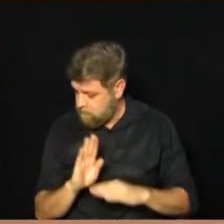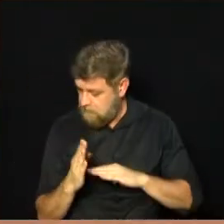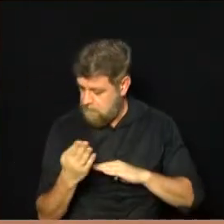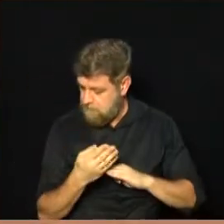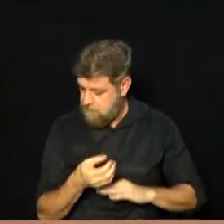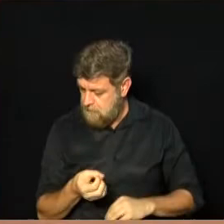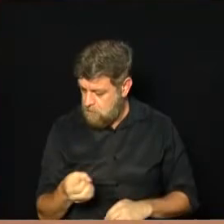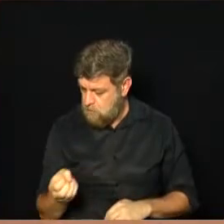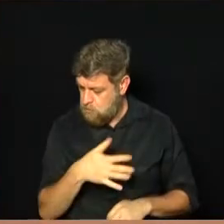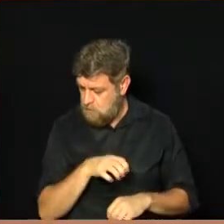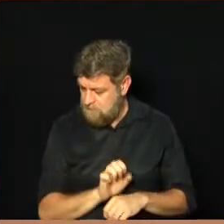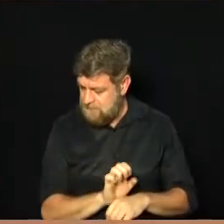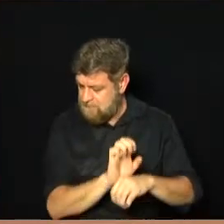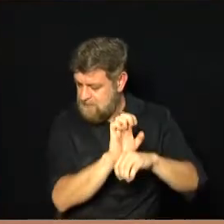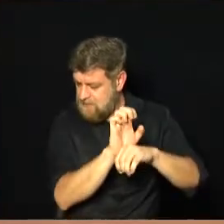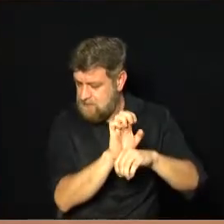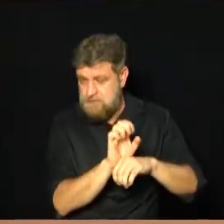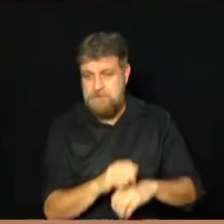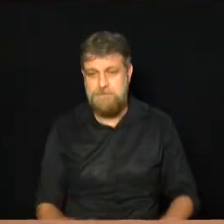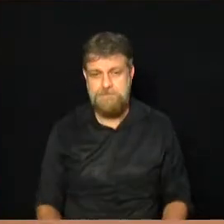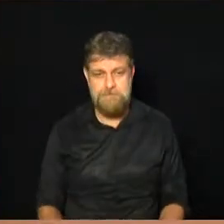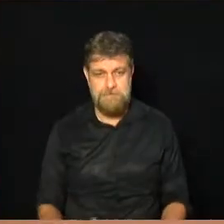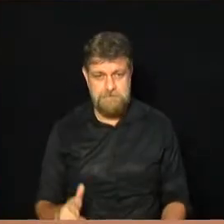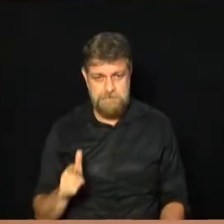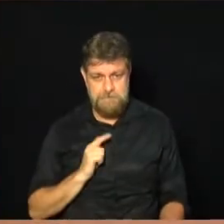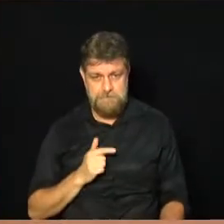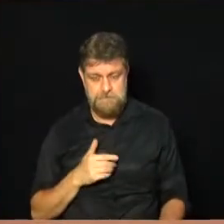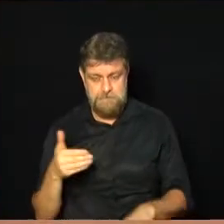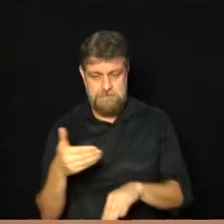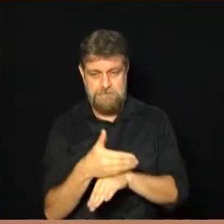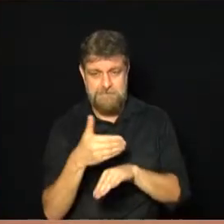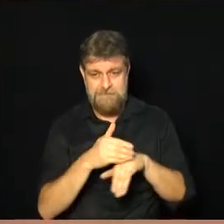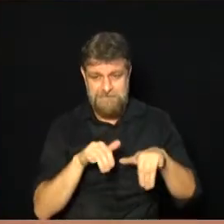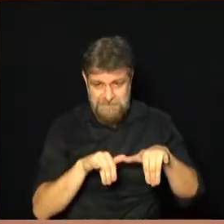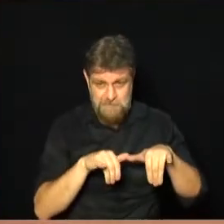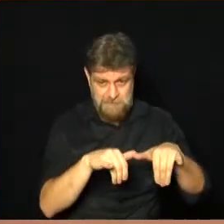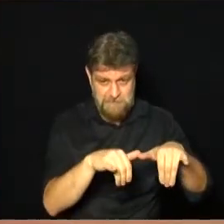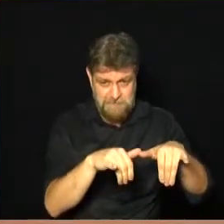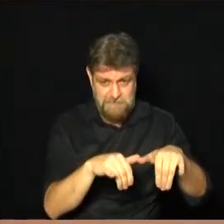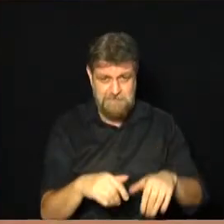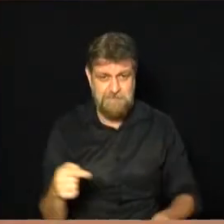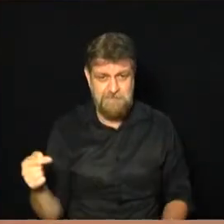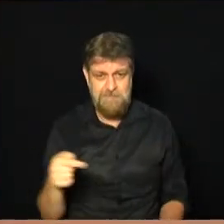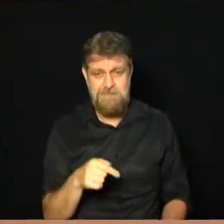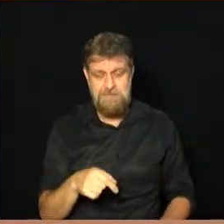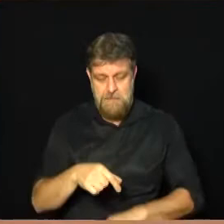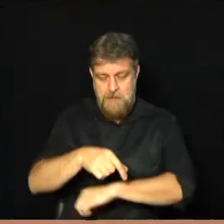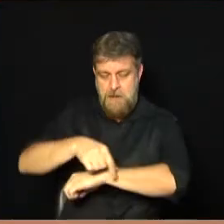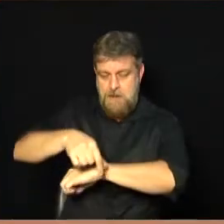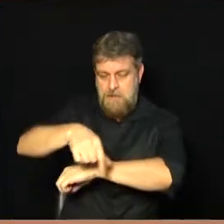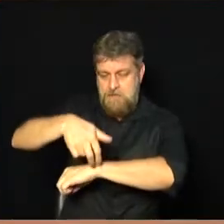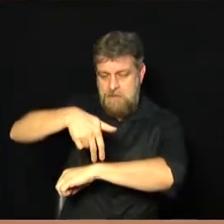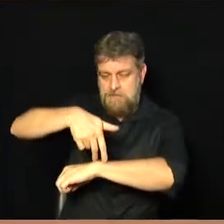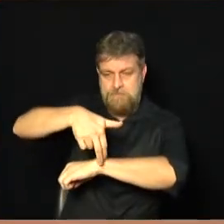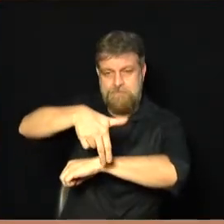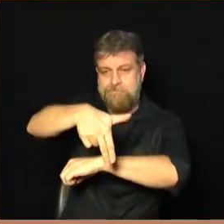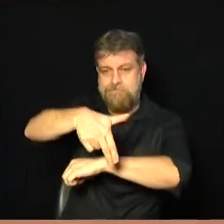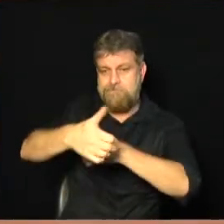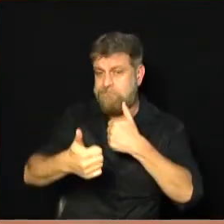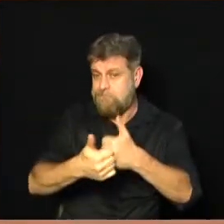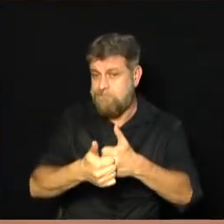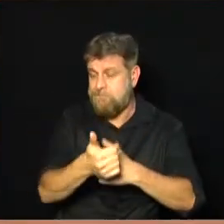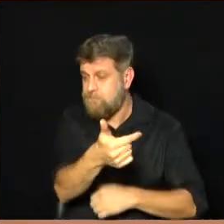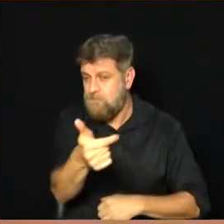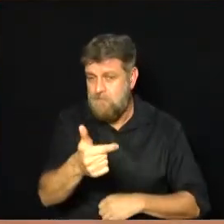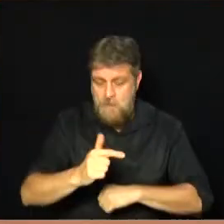Esperança, que acessam o supermercado. E não tem faixa de pedestres próximos do supermercado. Está